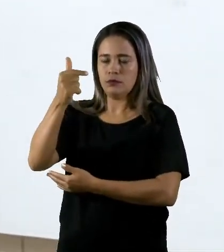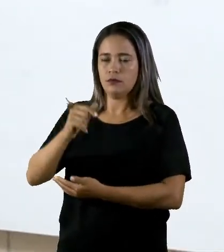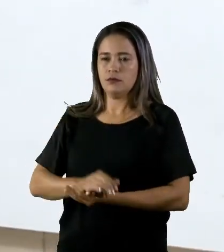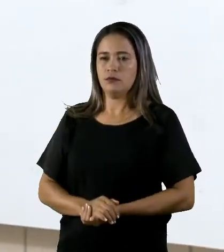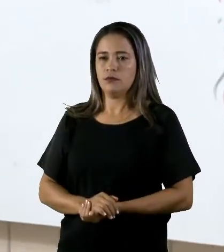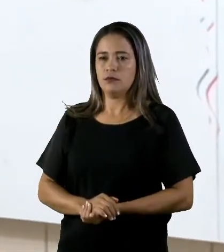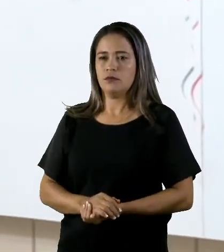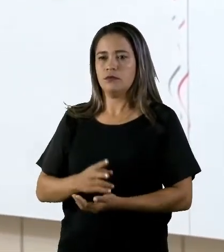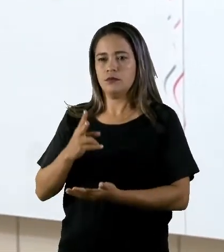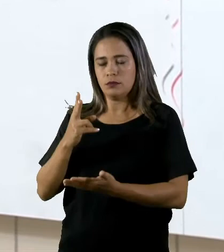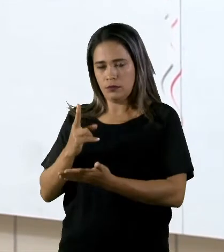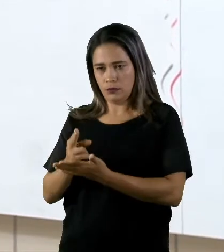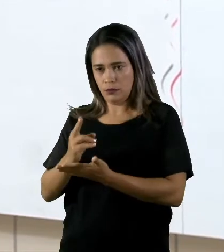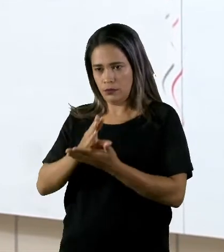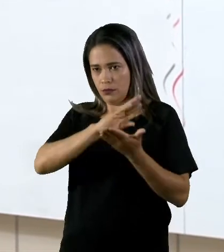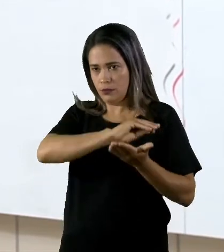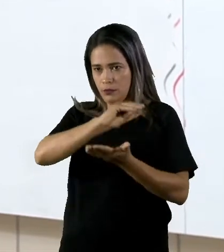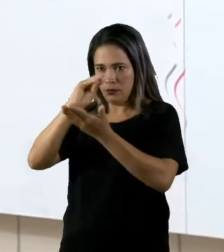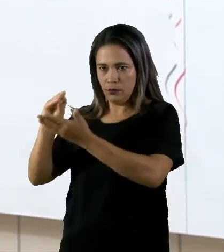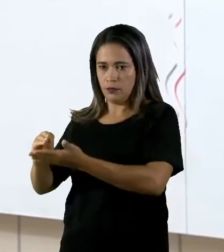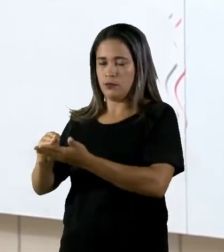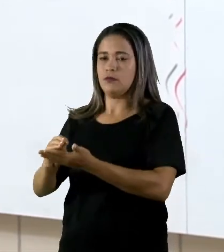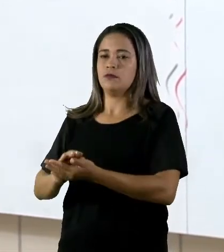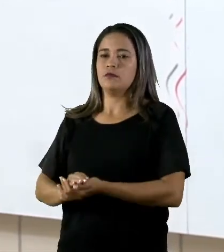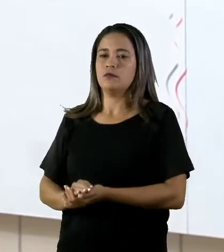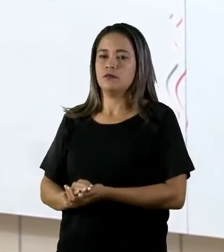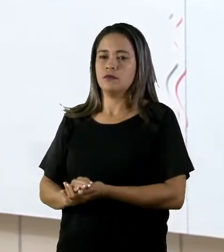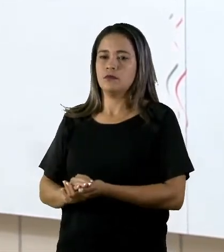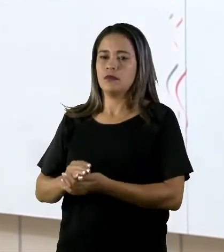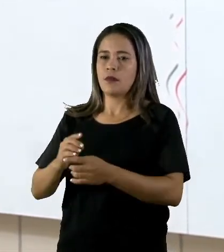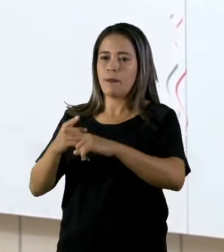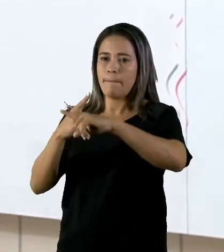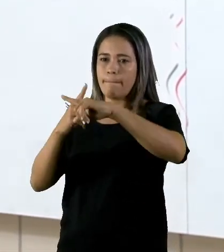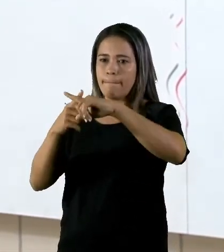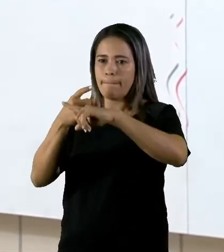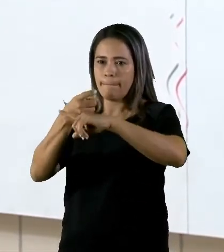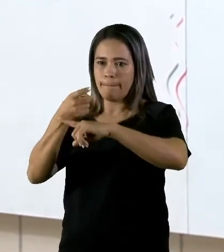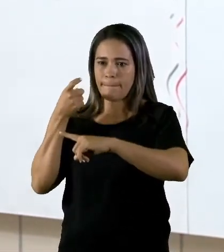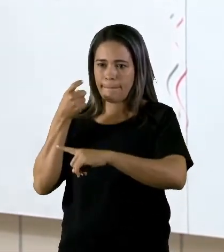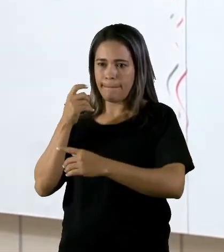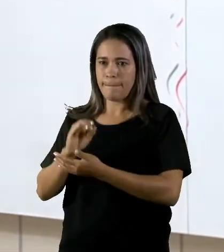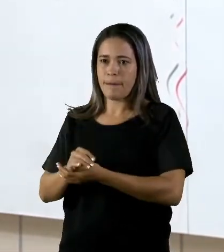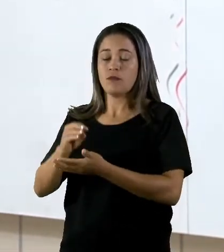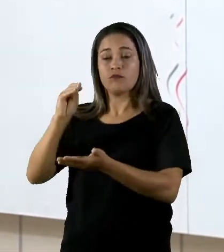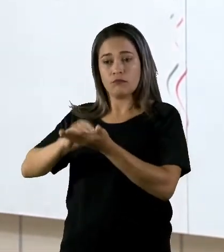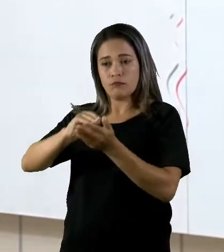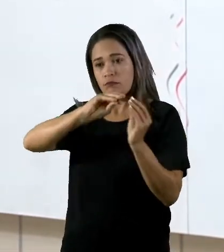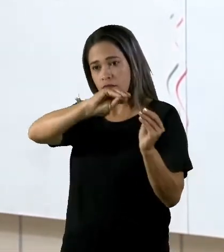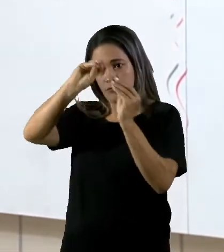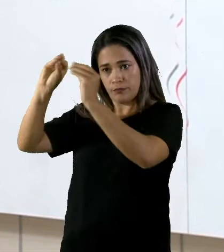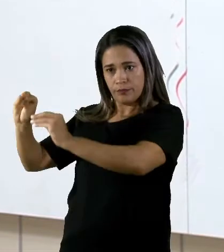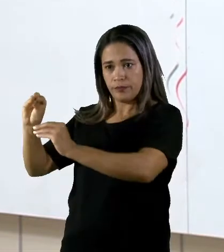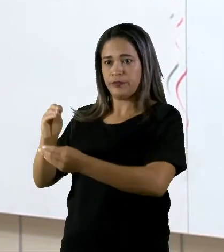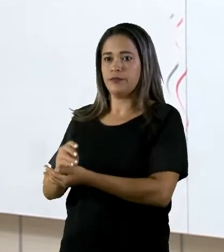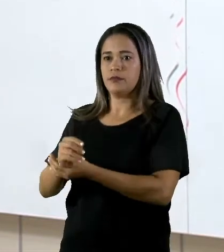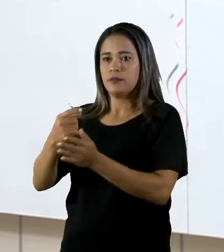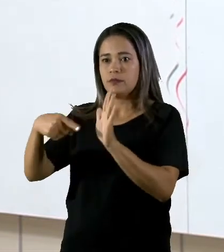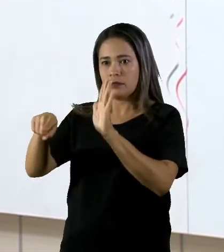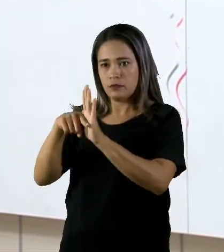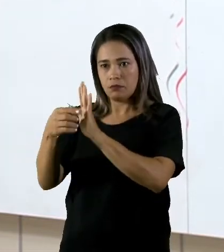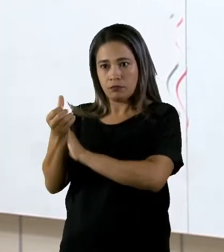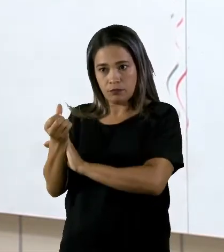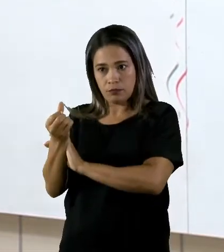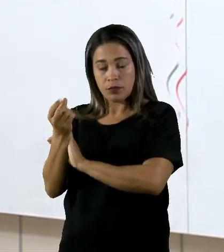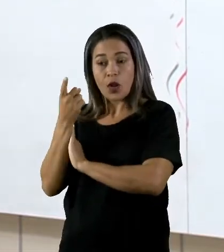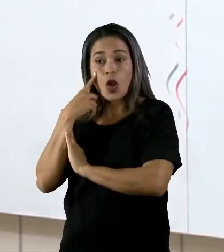vou repetir o mais x, mais x, vou repetir o menos 6.